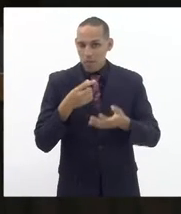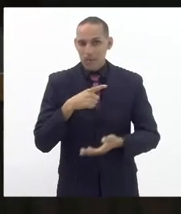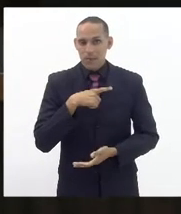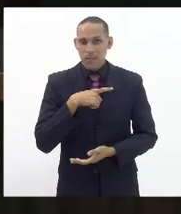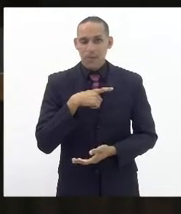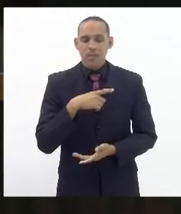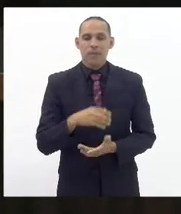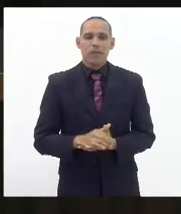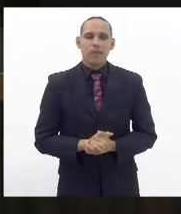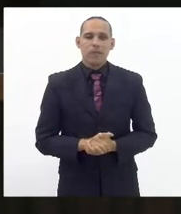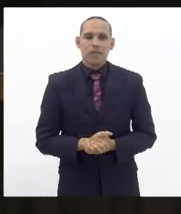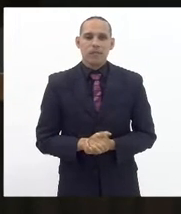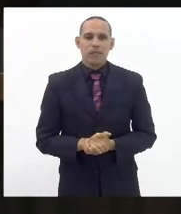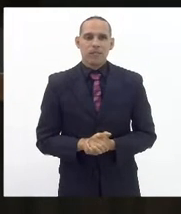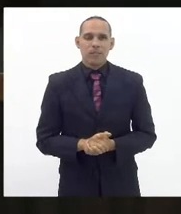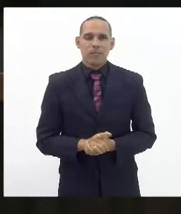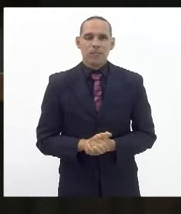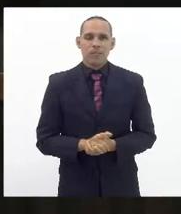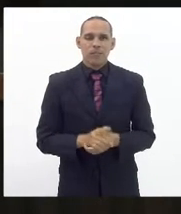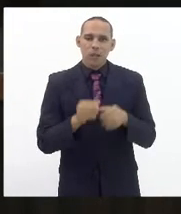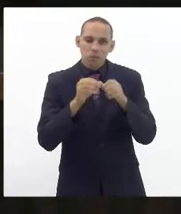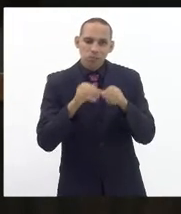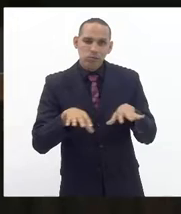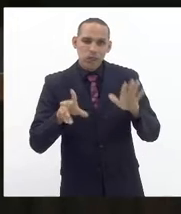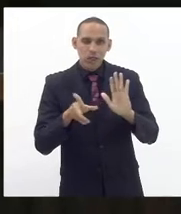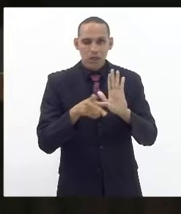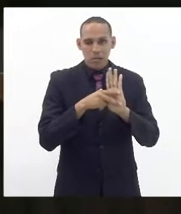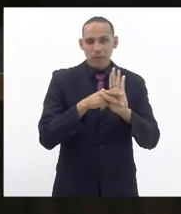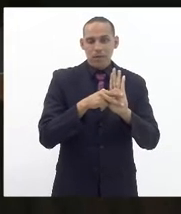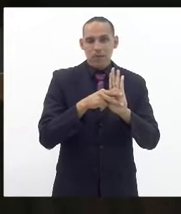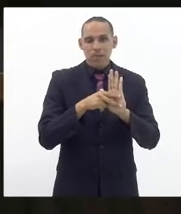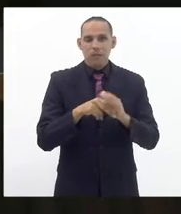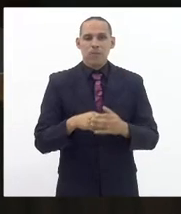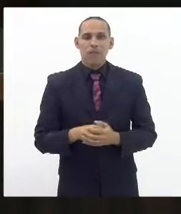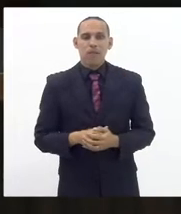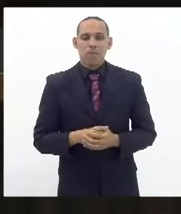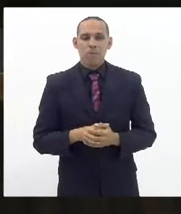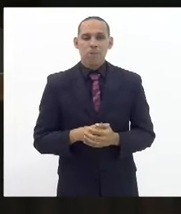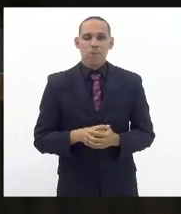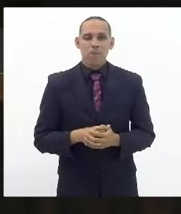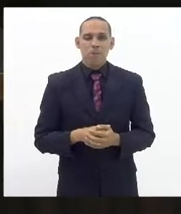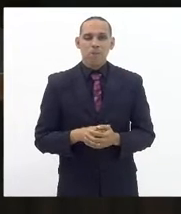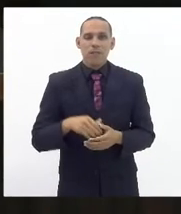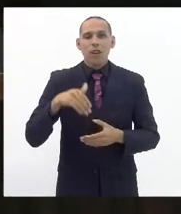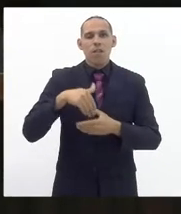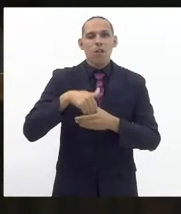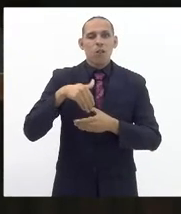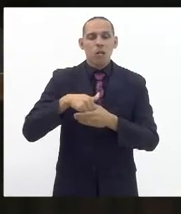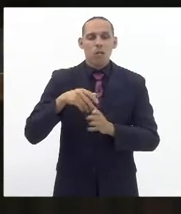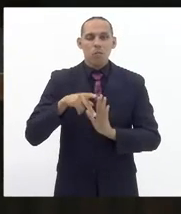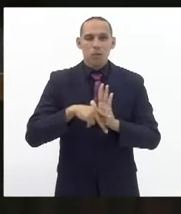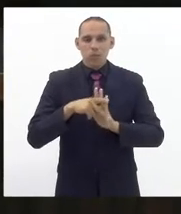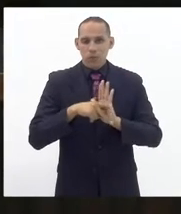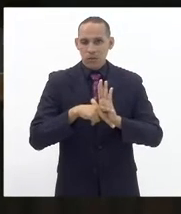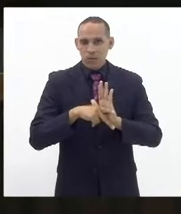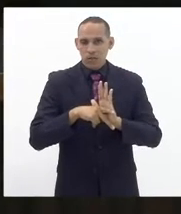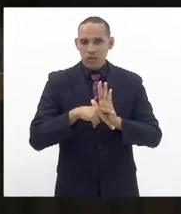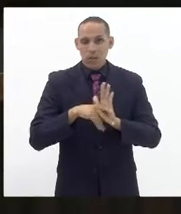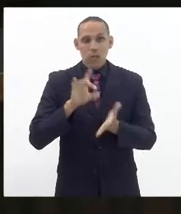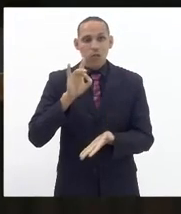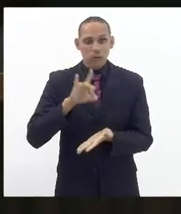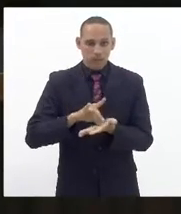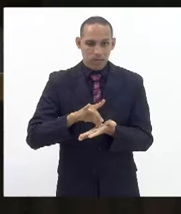emitidos, ficou prejudicada as emendas. Em votação, o projeto